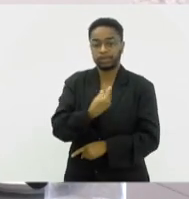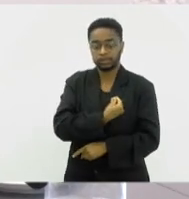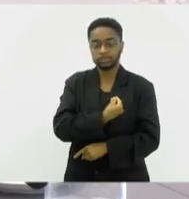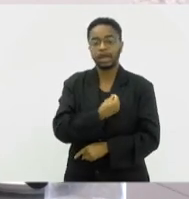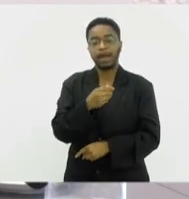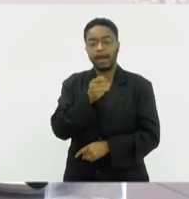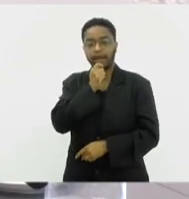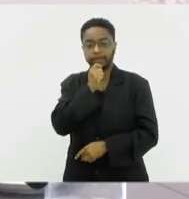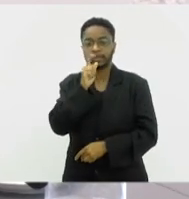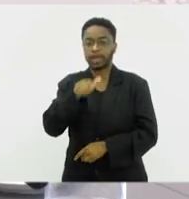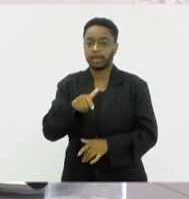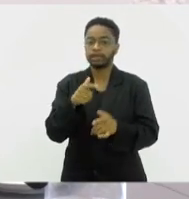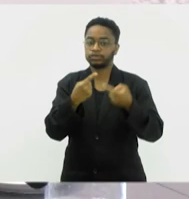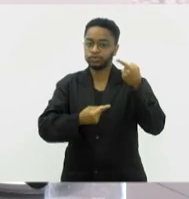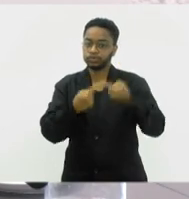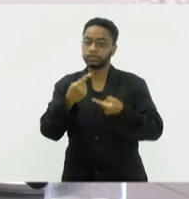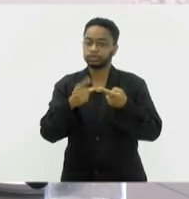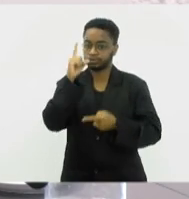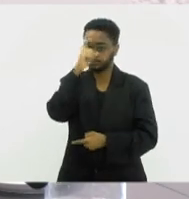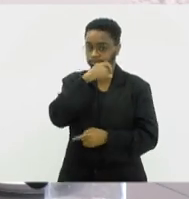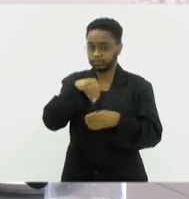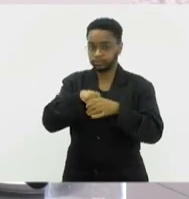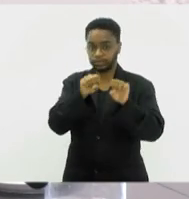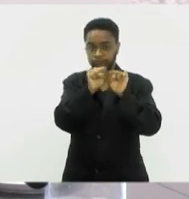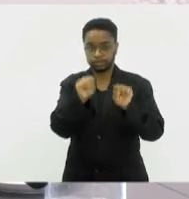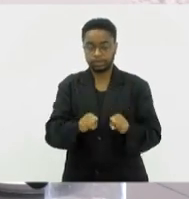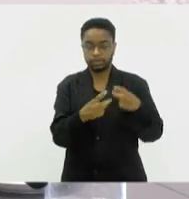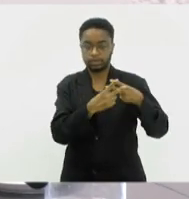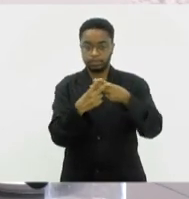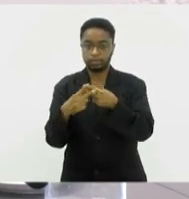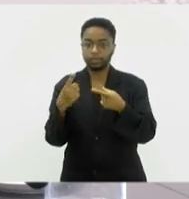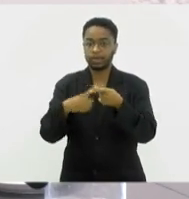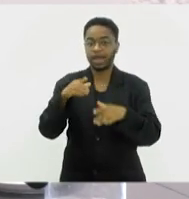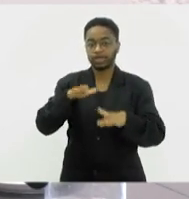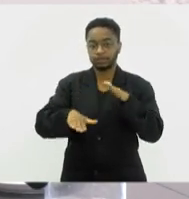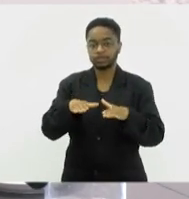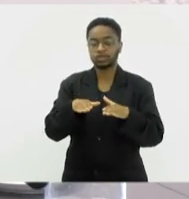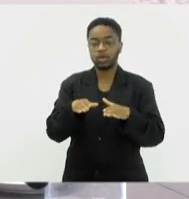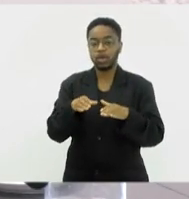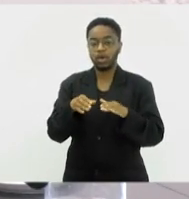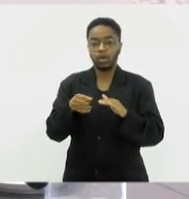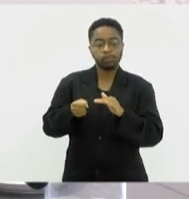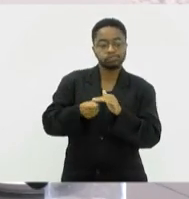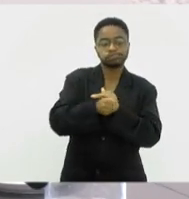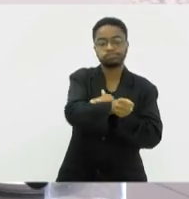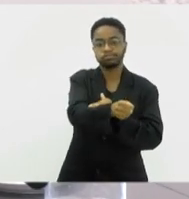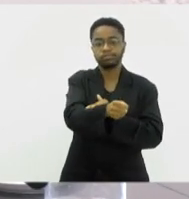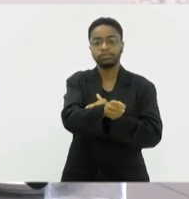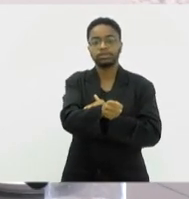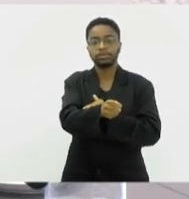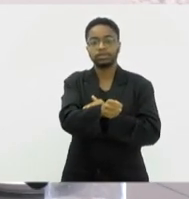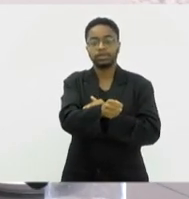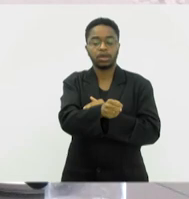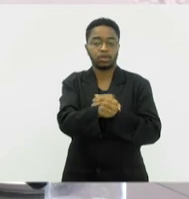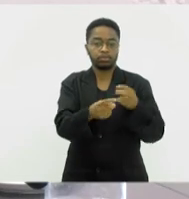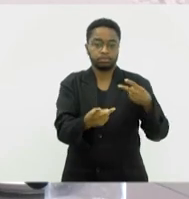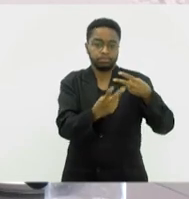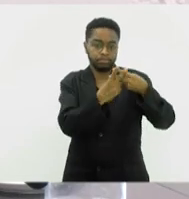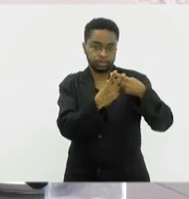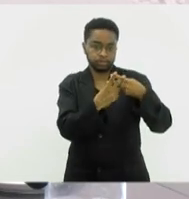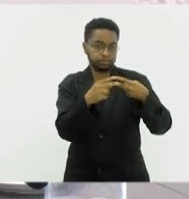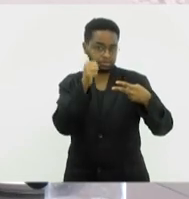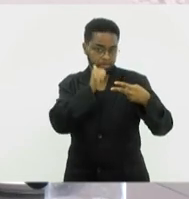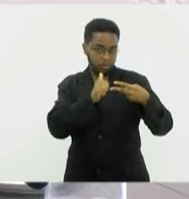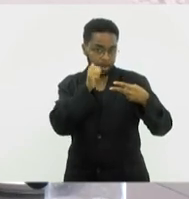sistema penitenciário, porque, embora, por vezes, elas sejam colocadas no penitenciário feminino, você não